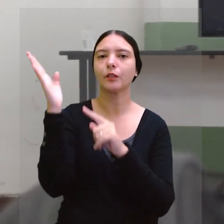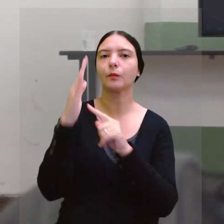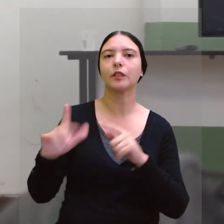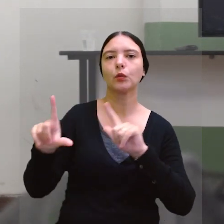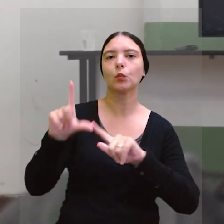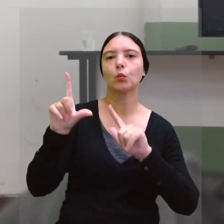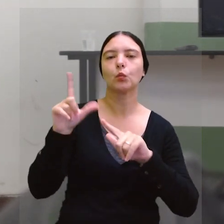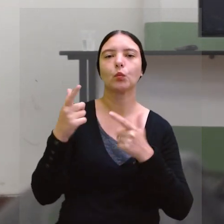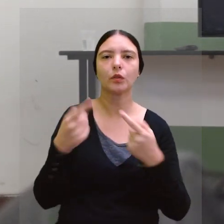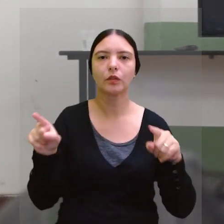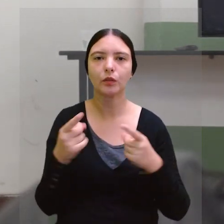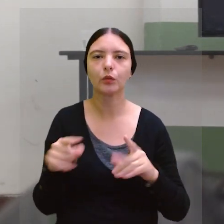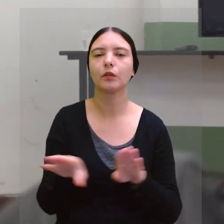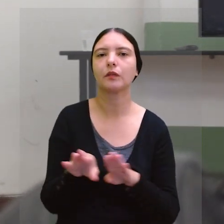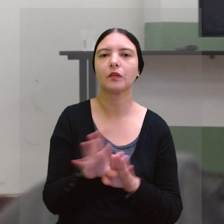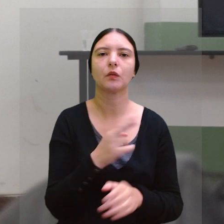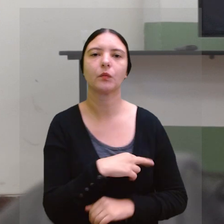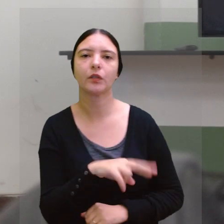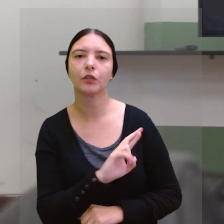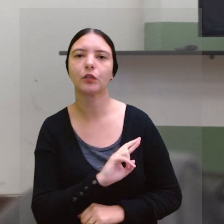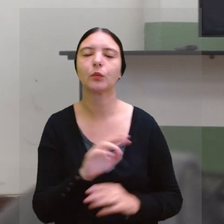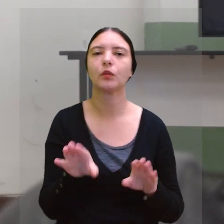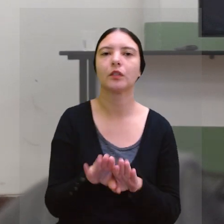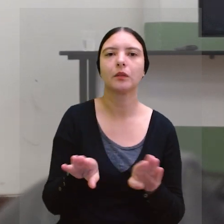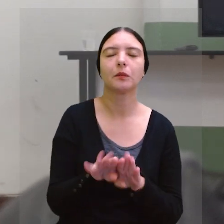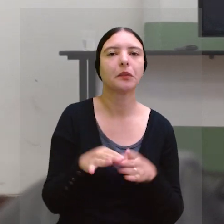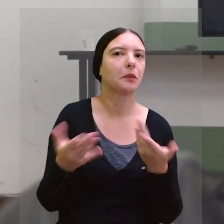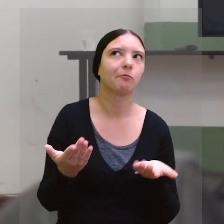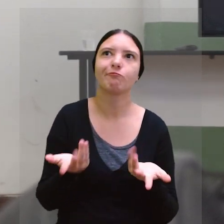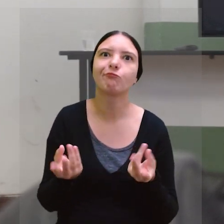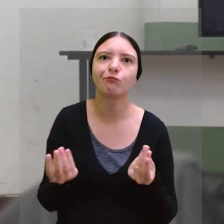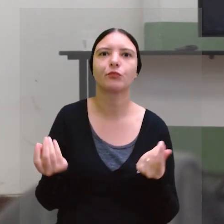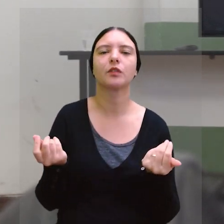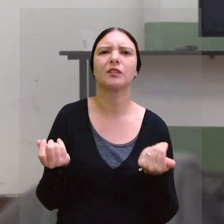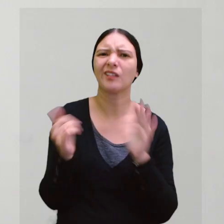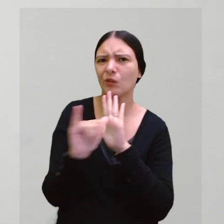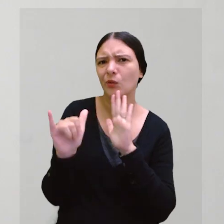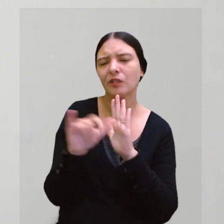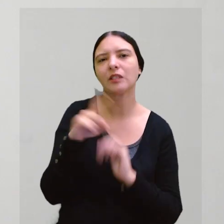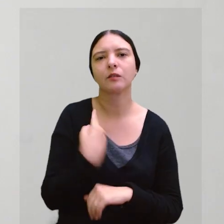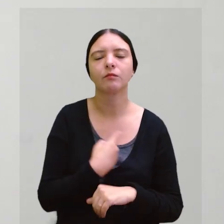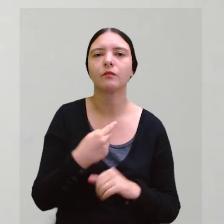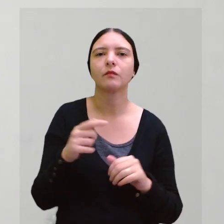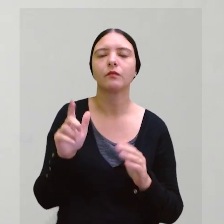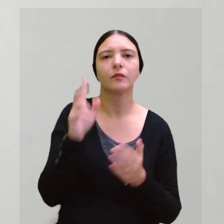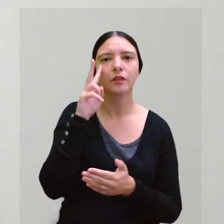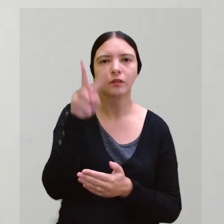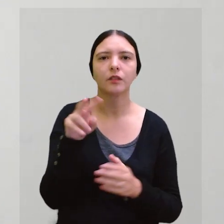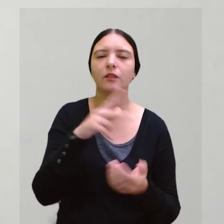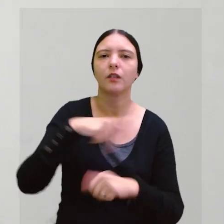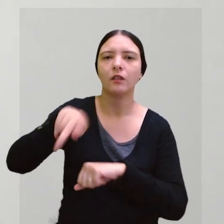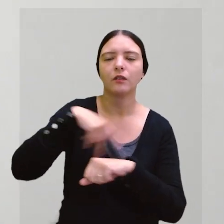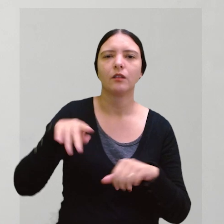a partir da literatura brasileira do romantismo, a partir das notícias que a gente constrói, que existem sobre o